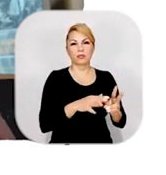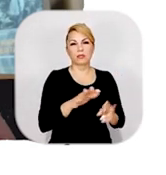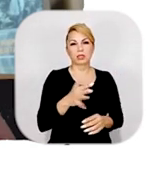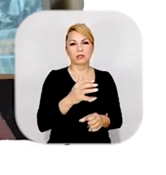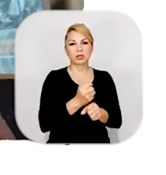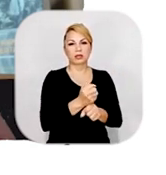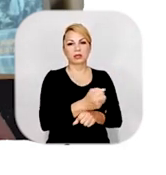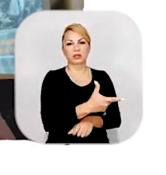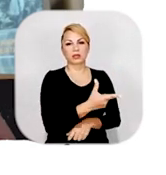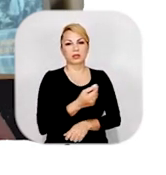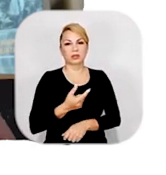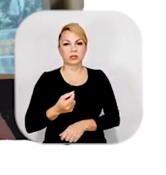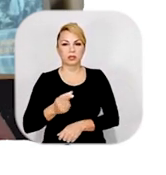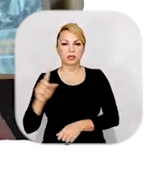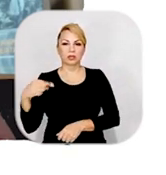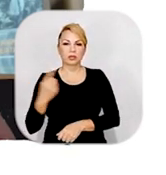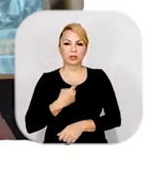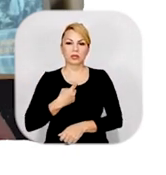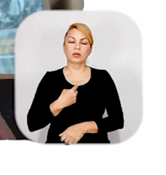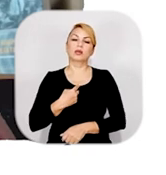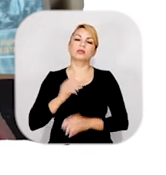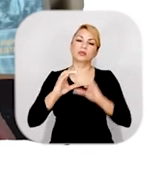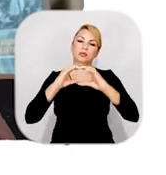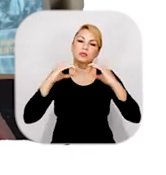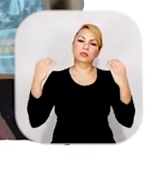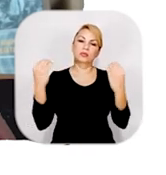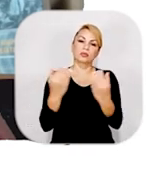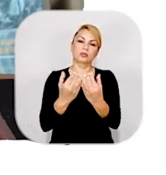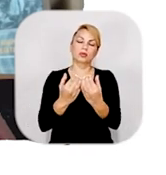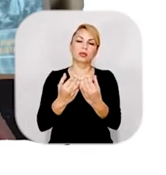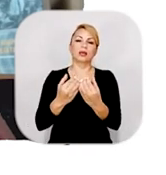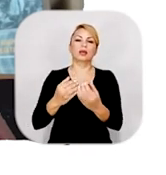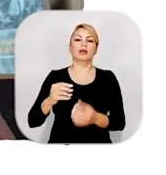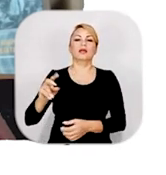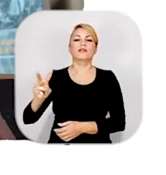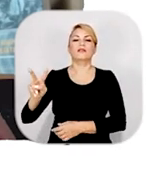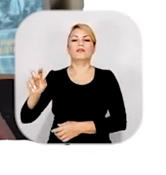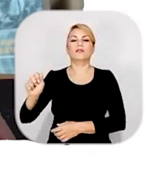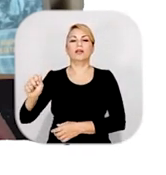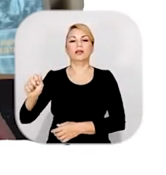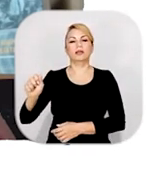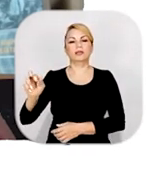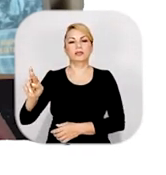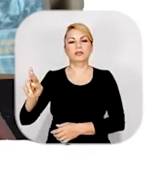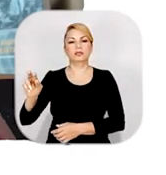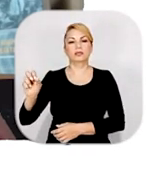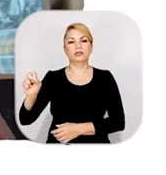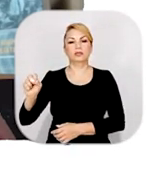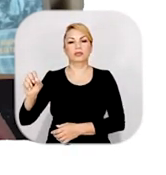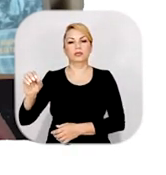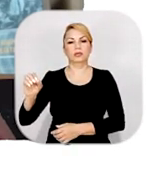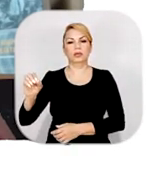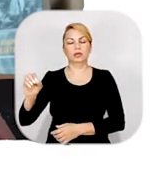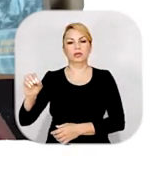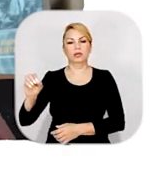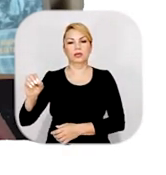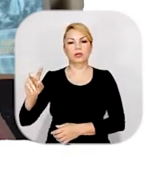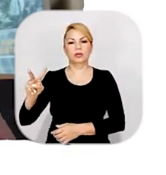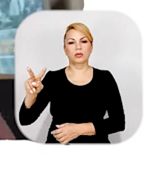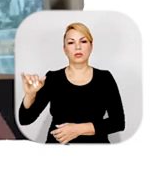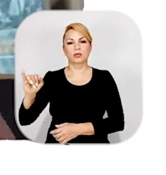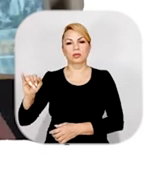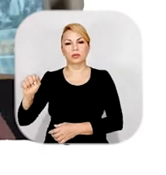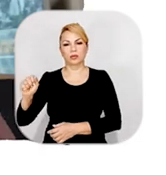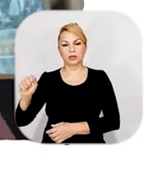quando estávamos num congresso em Varsóvia. E ele deu